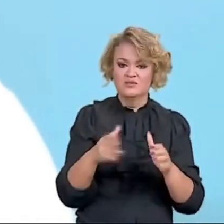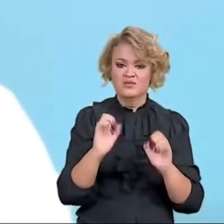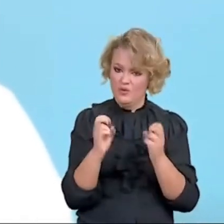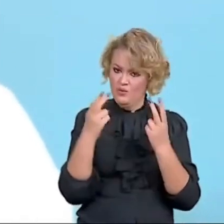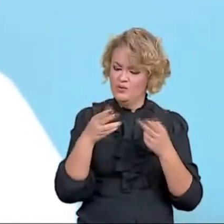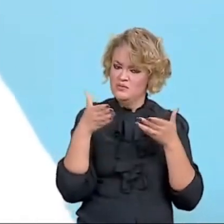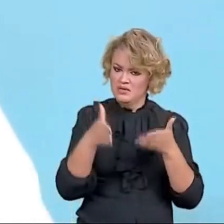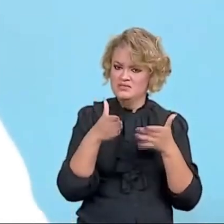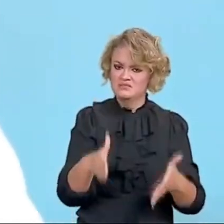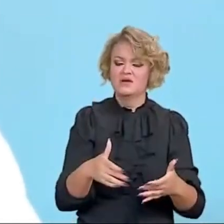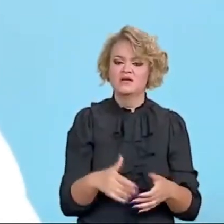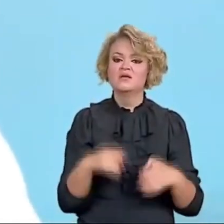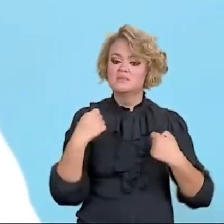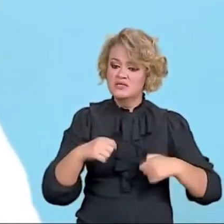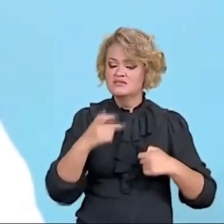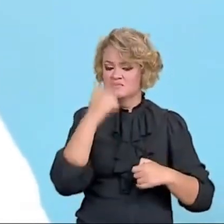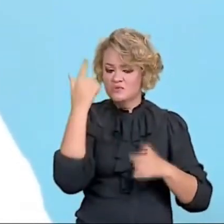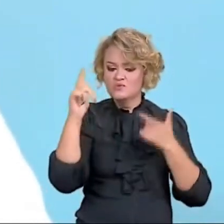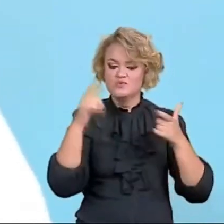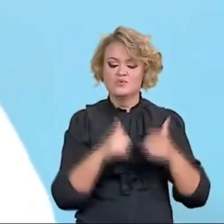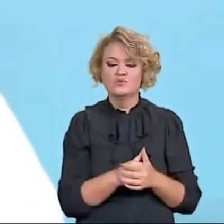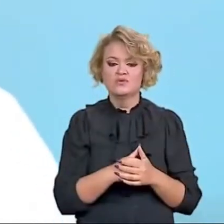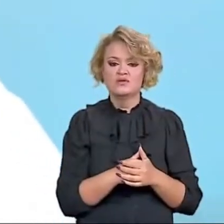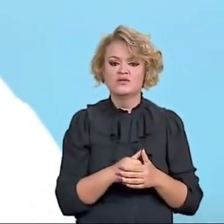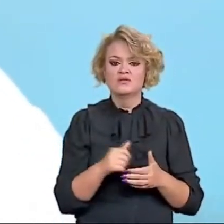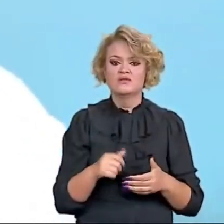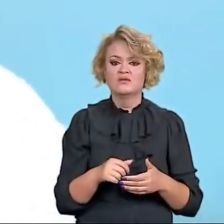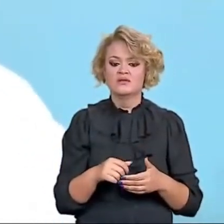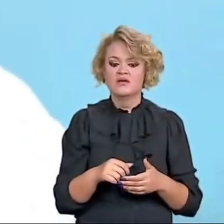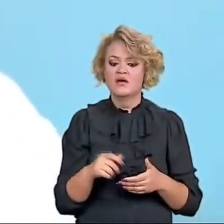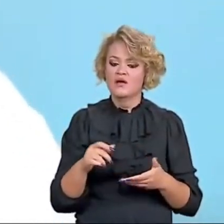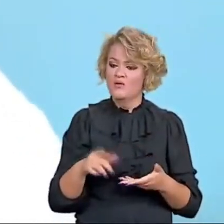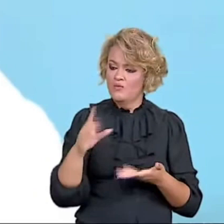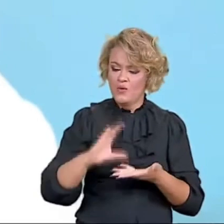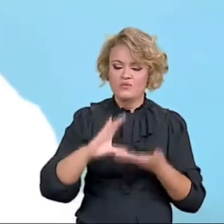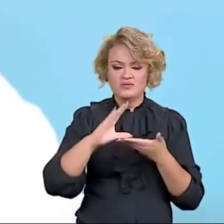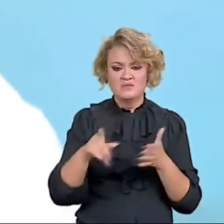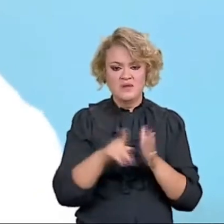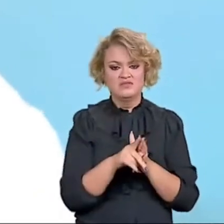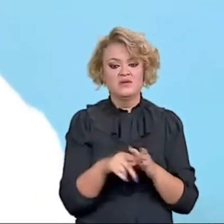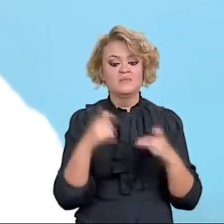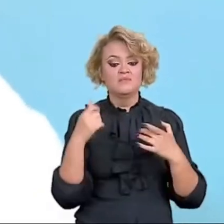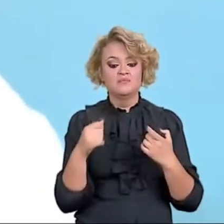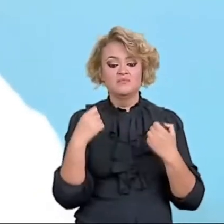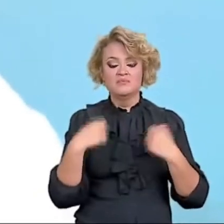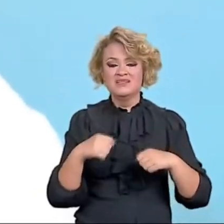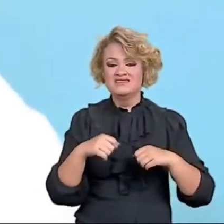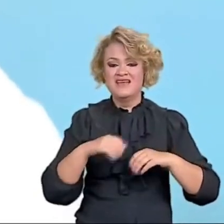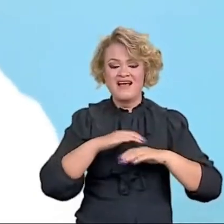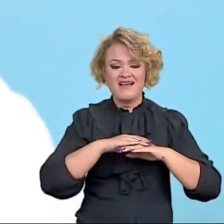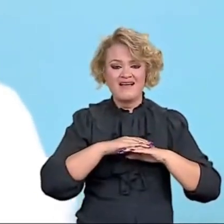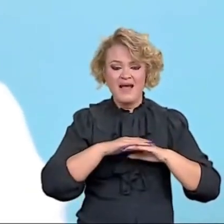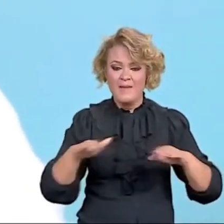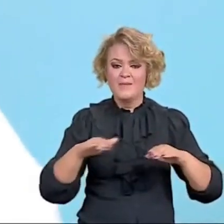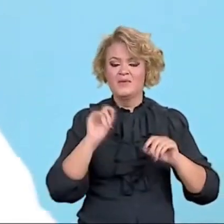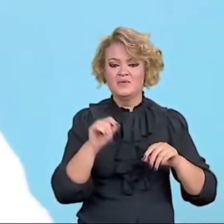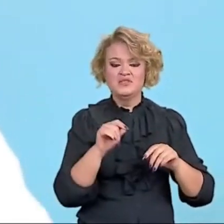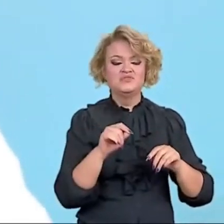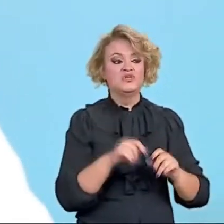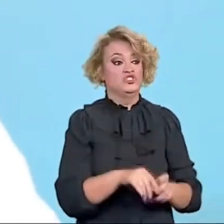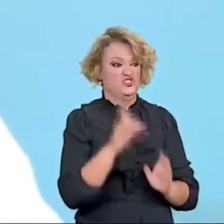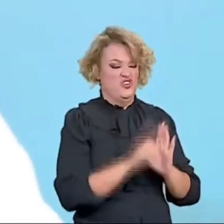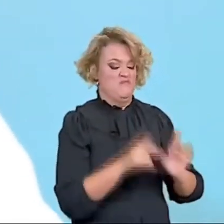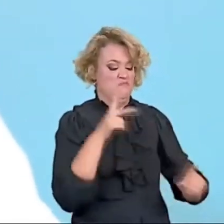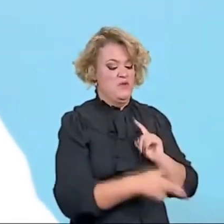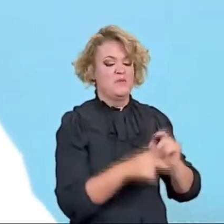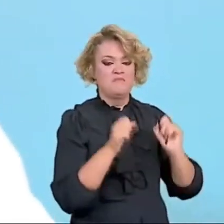mais gente no Conselho de Segurança como membro permanente, e é preciso acabar com o direito de veto. Não sei se você